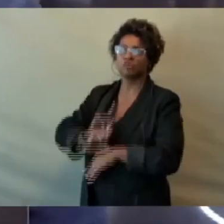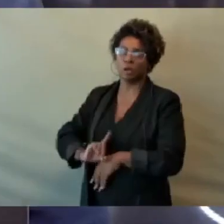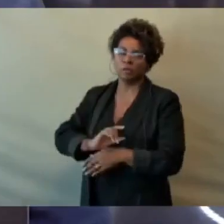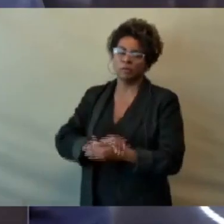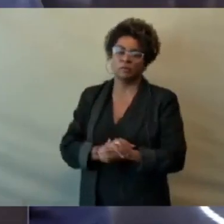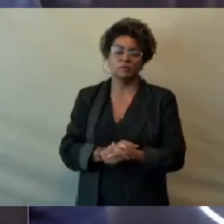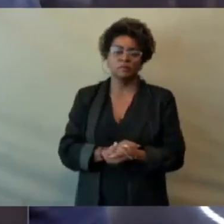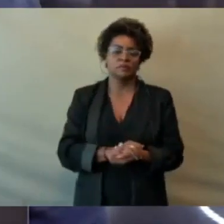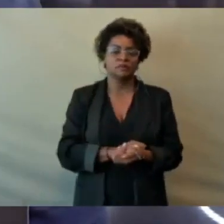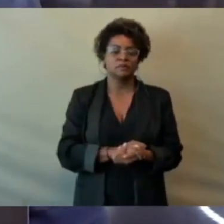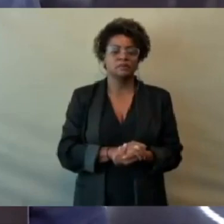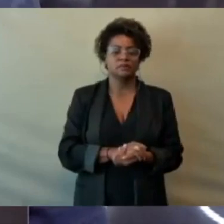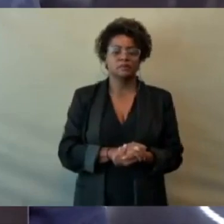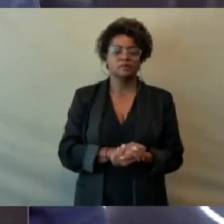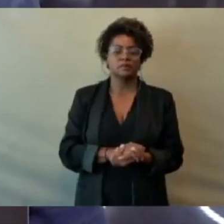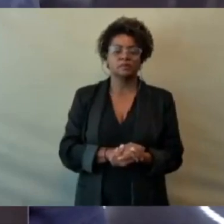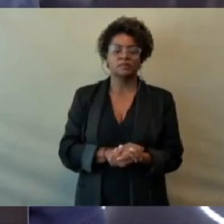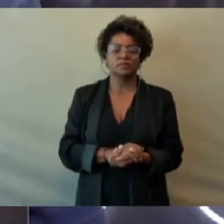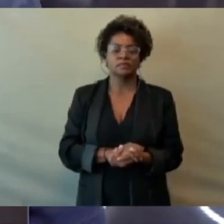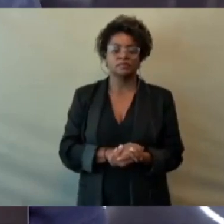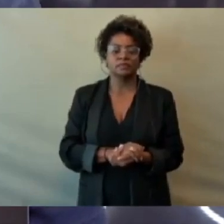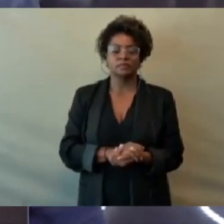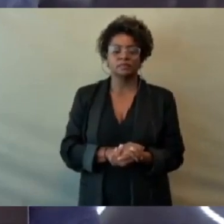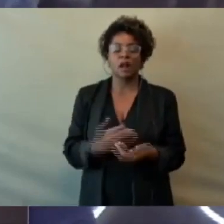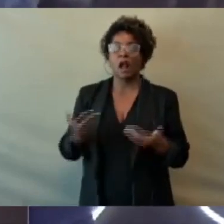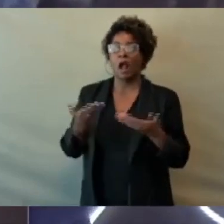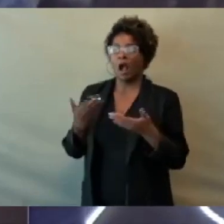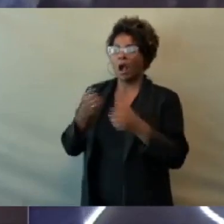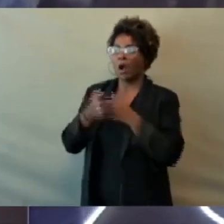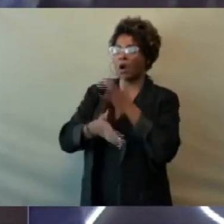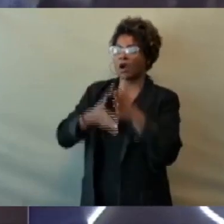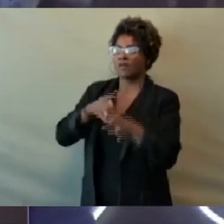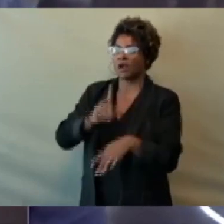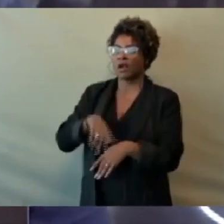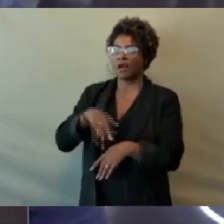eu passo a palavra agora para Sandra